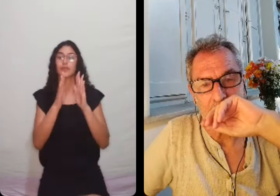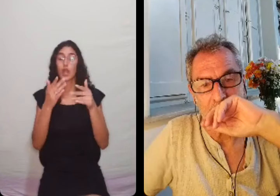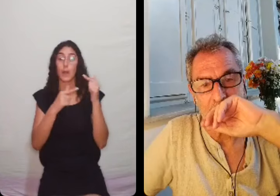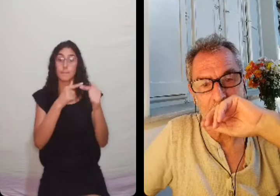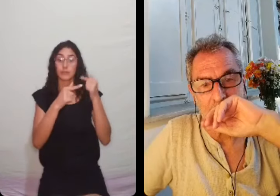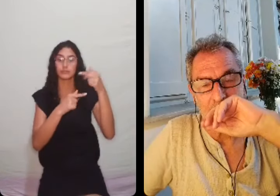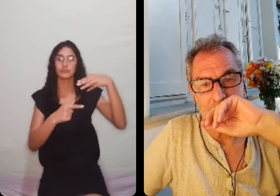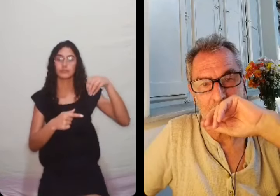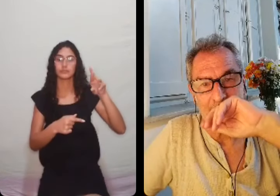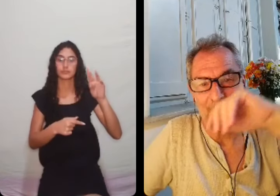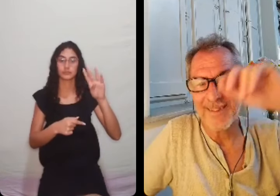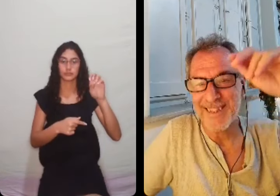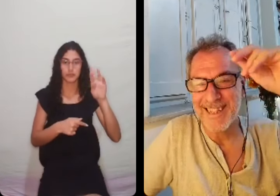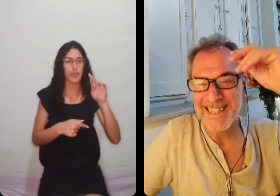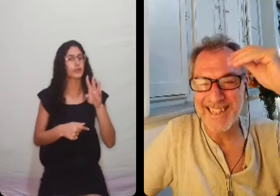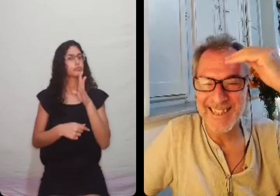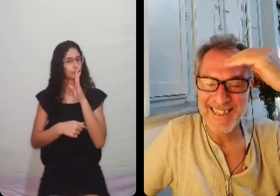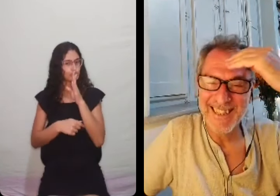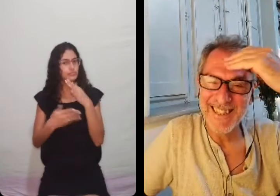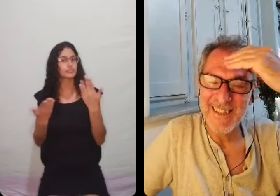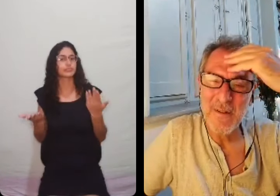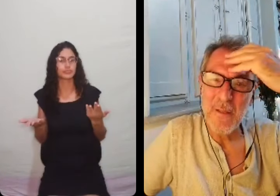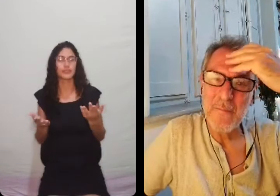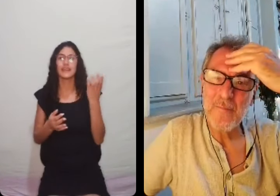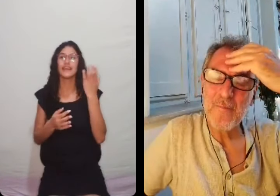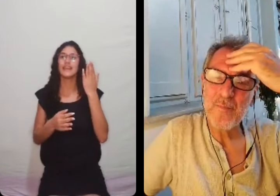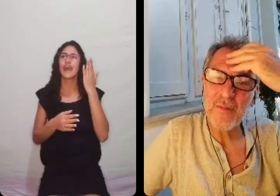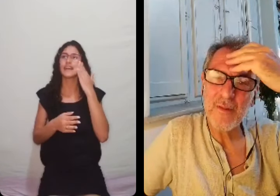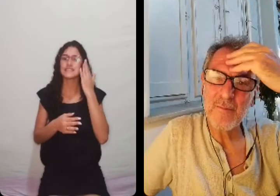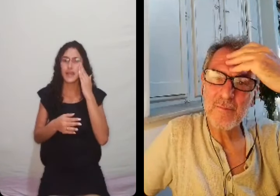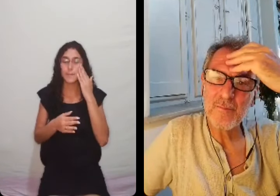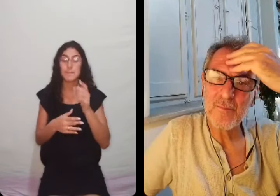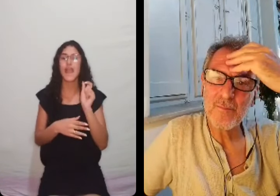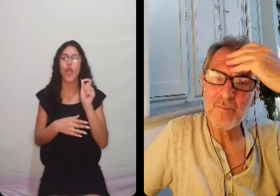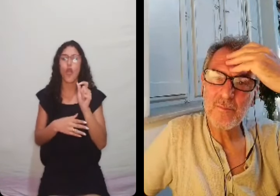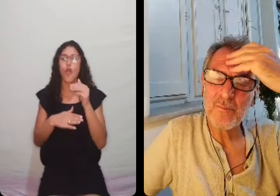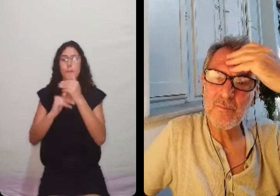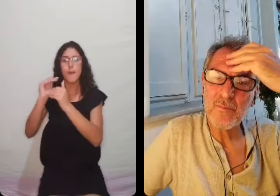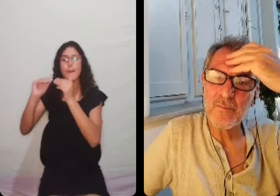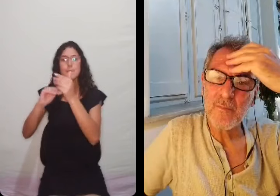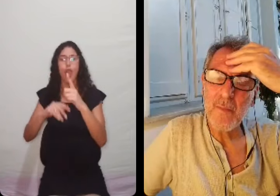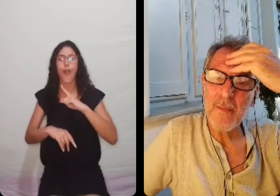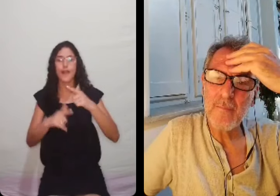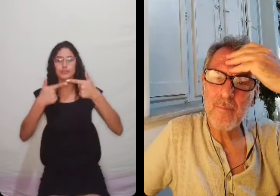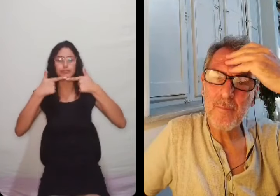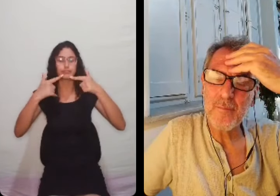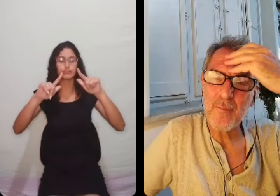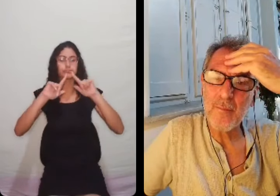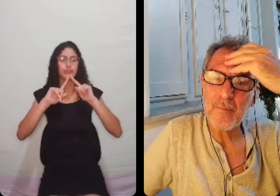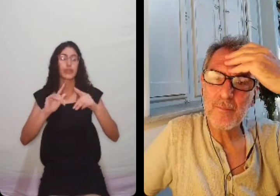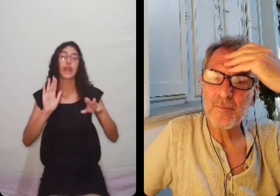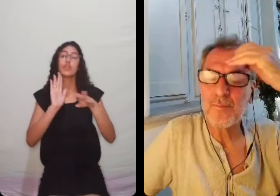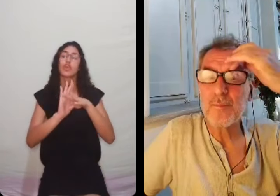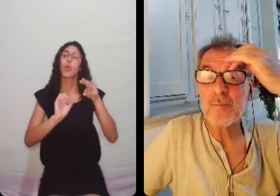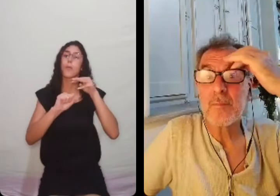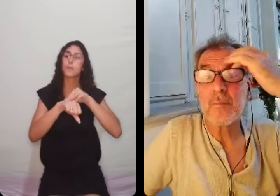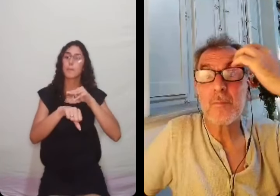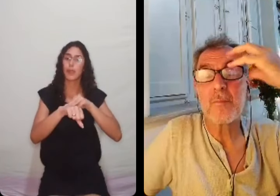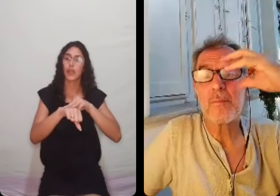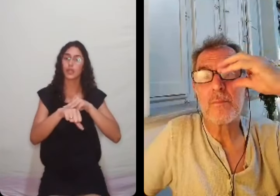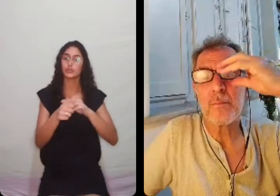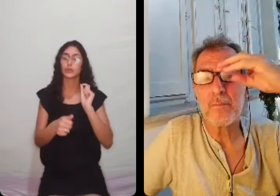muito quieto. Norberto, eu queria saber sobre a construção dramatúrgica. Porque chega um momento em que as